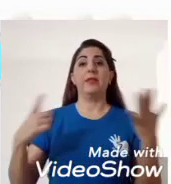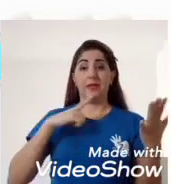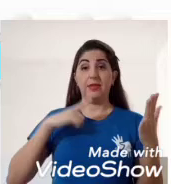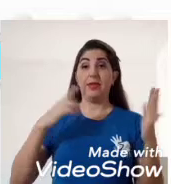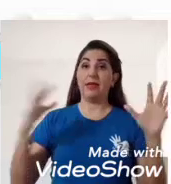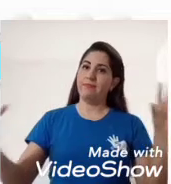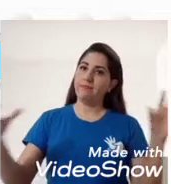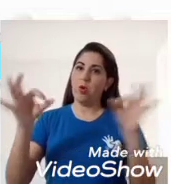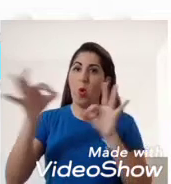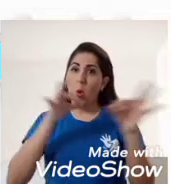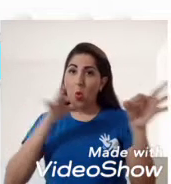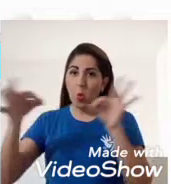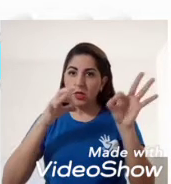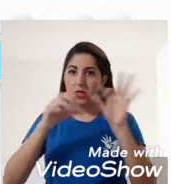textual,